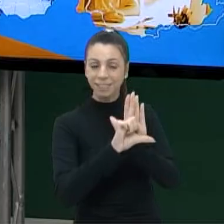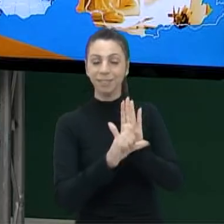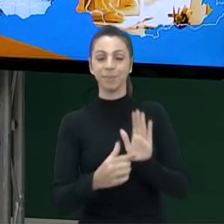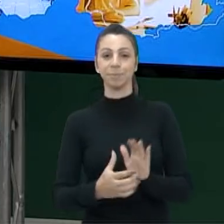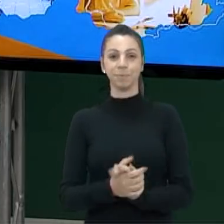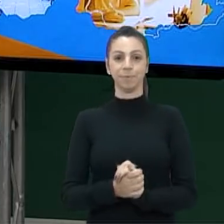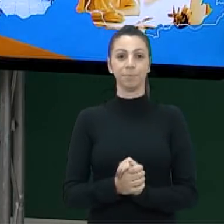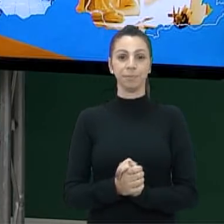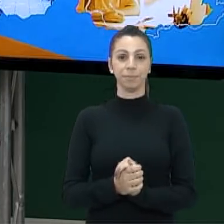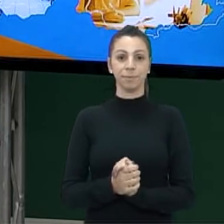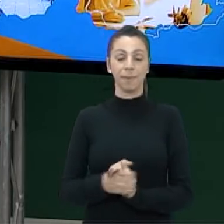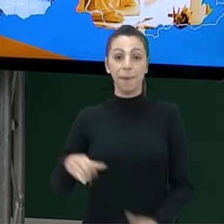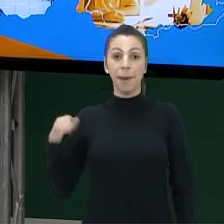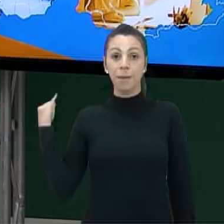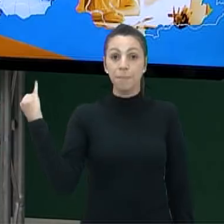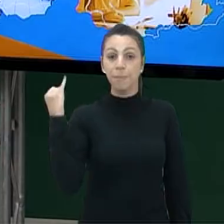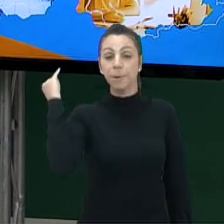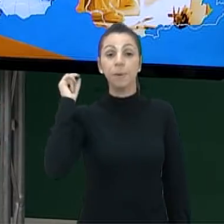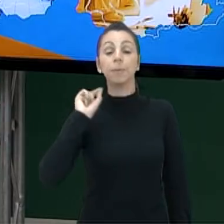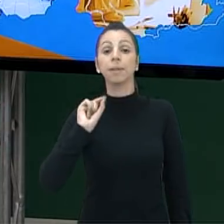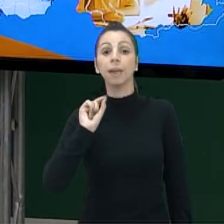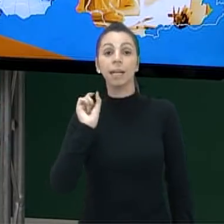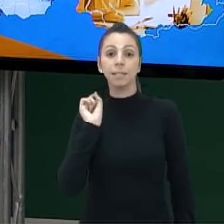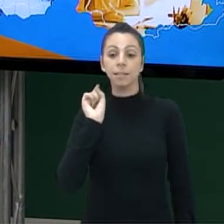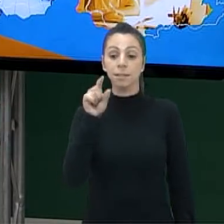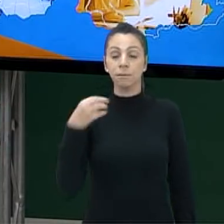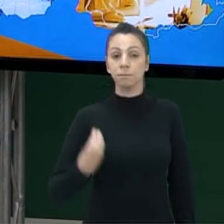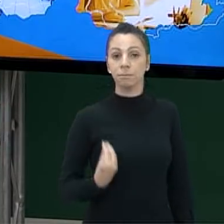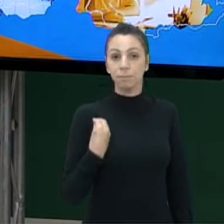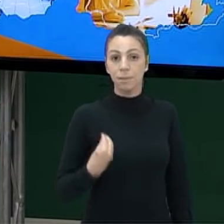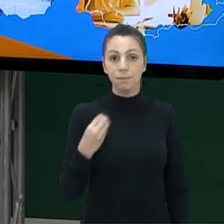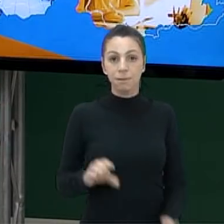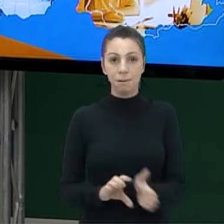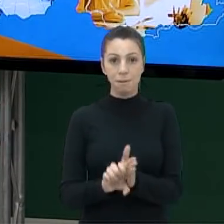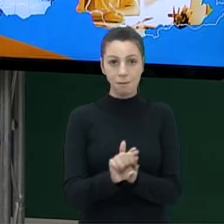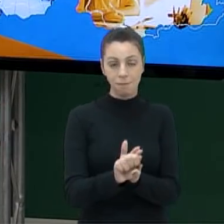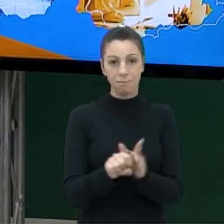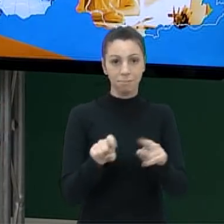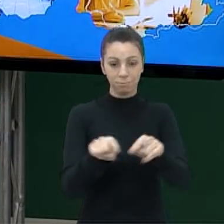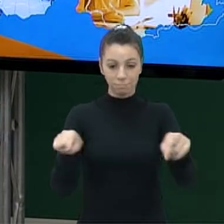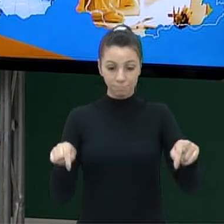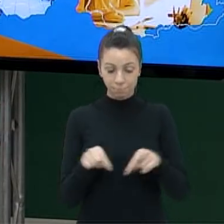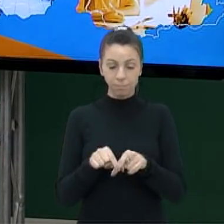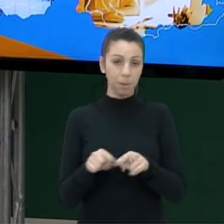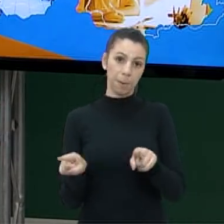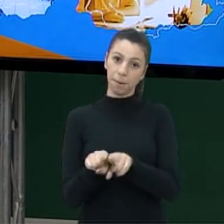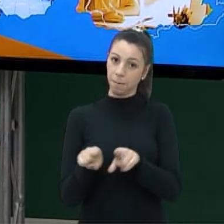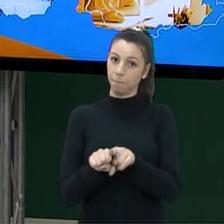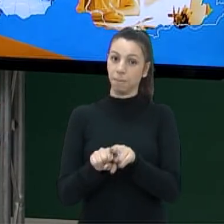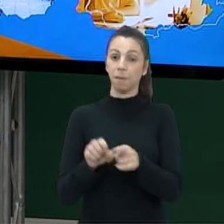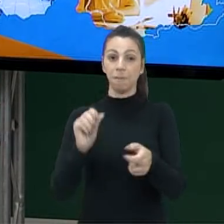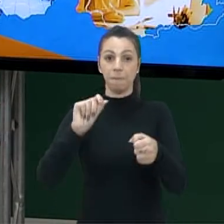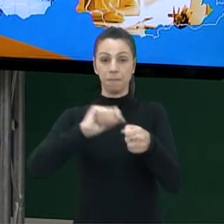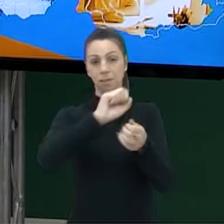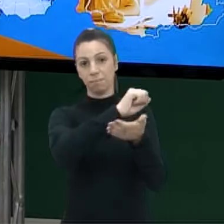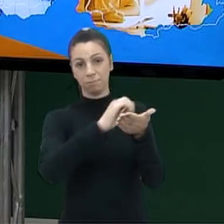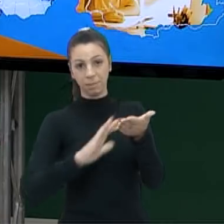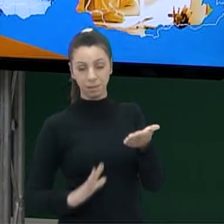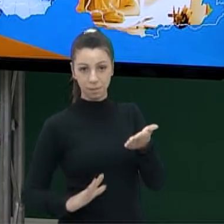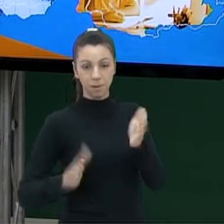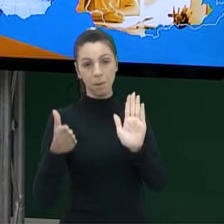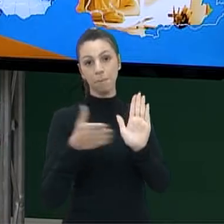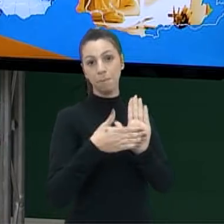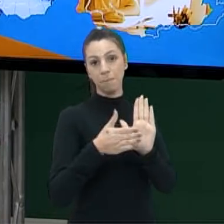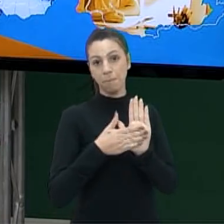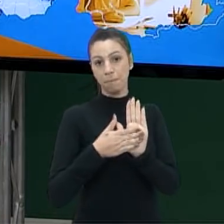muito importante vocês marcarem presença lá no Classroom. Também é muito importante vocês fazerem as atividades, né, que estão sendo propostas